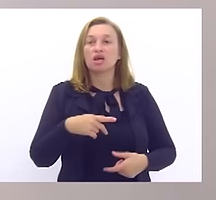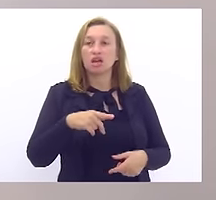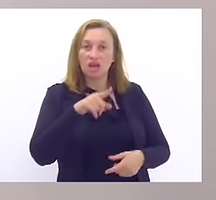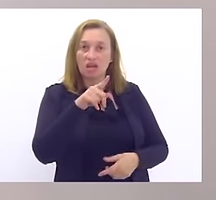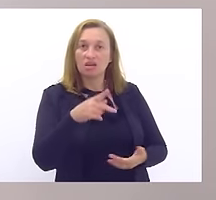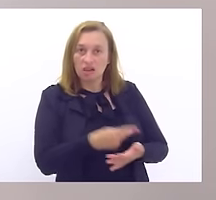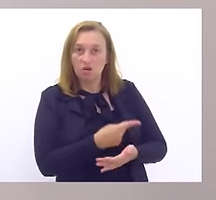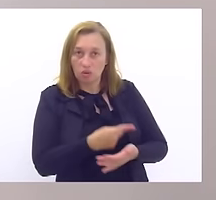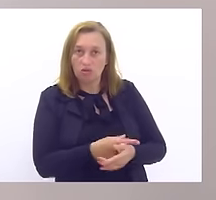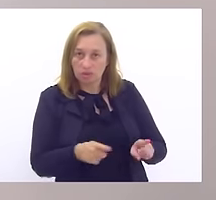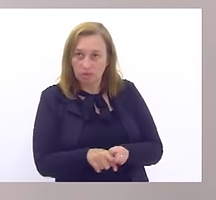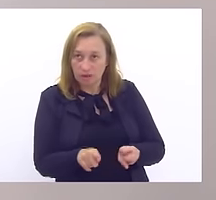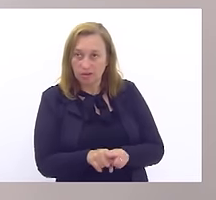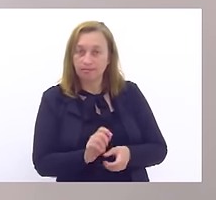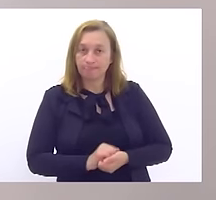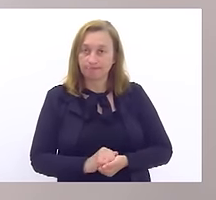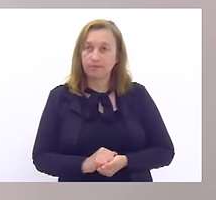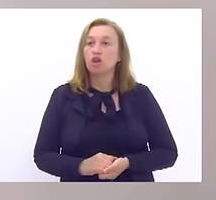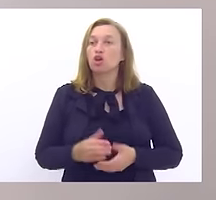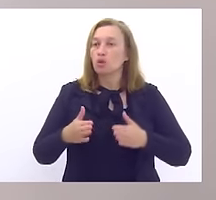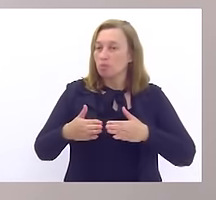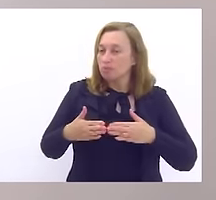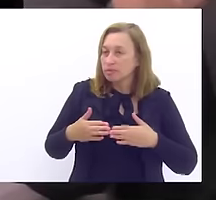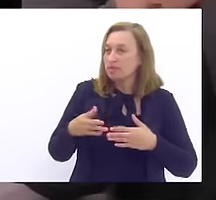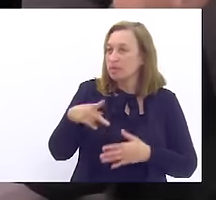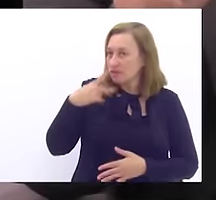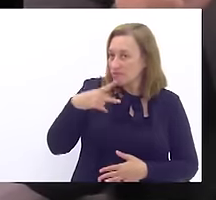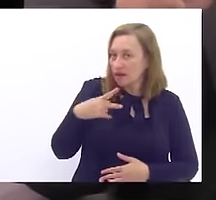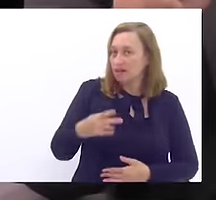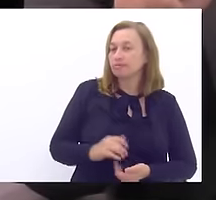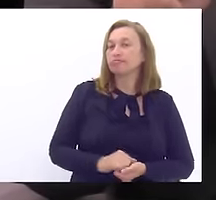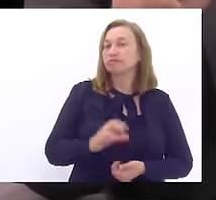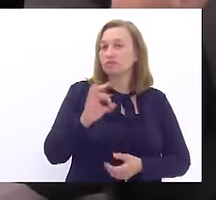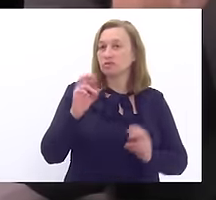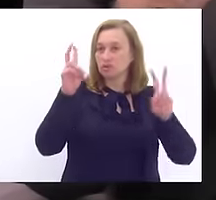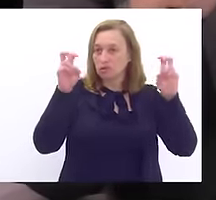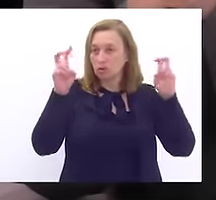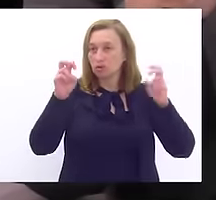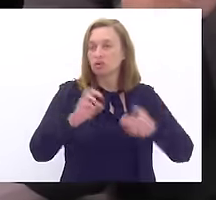equivocou o senhor permite que eu faça uma breve